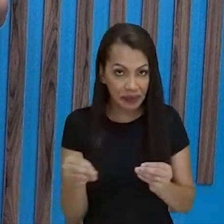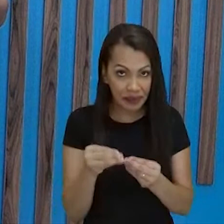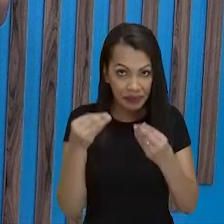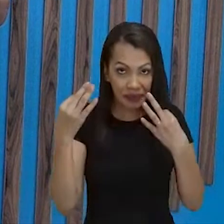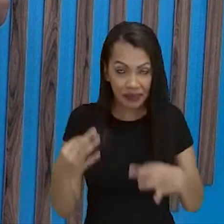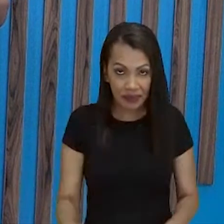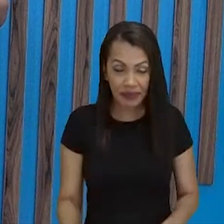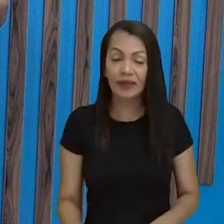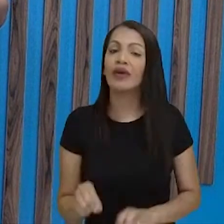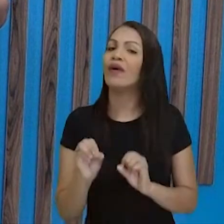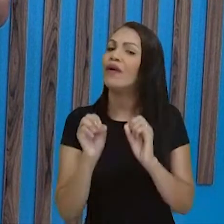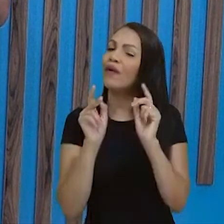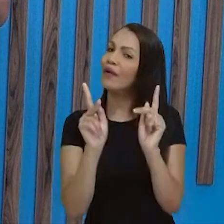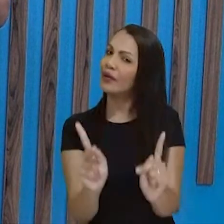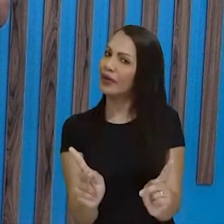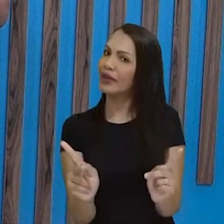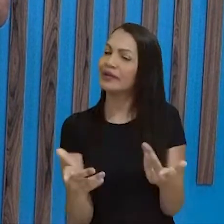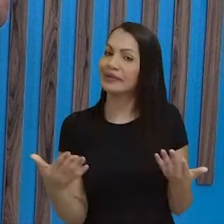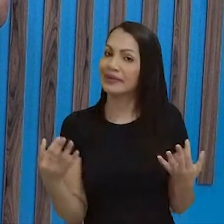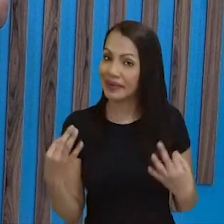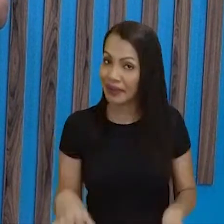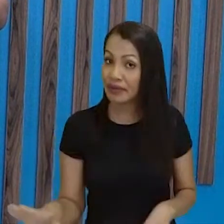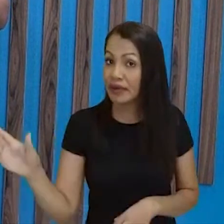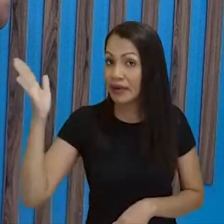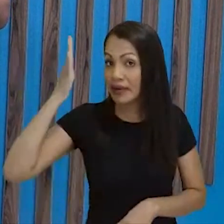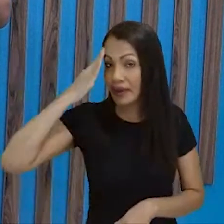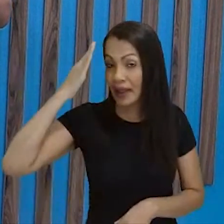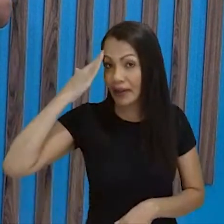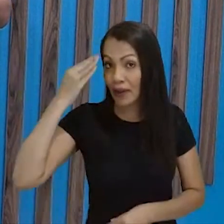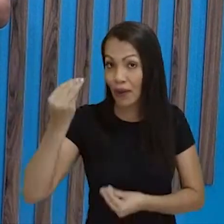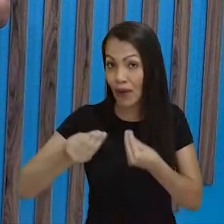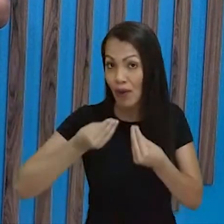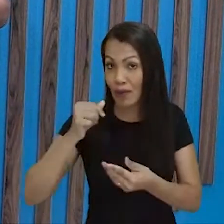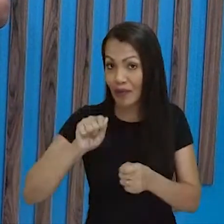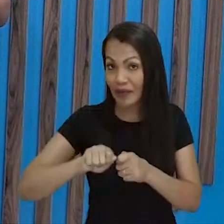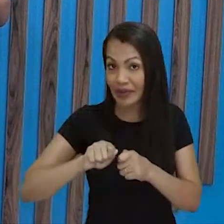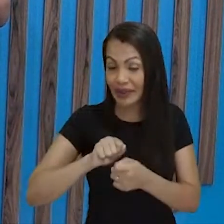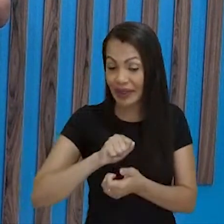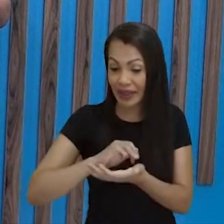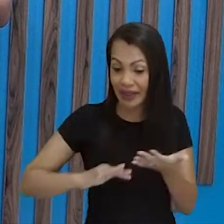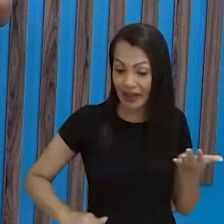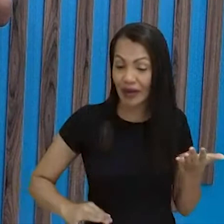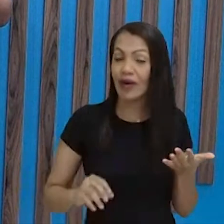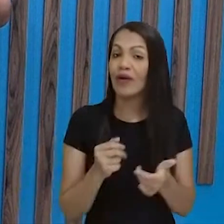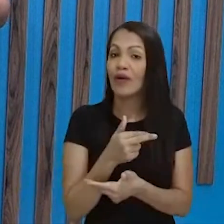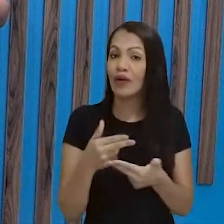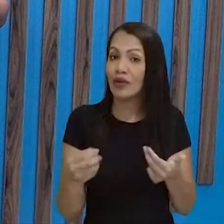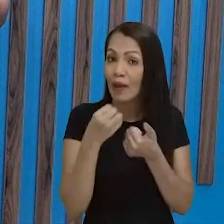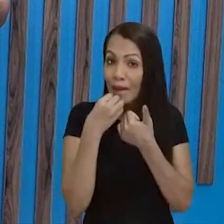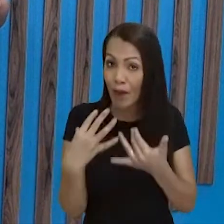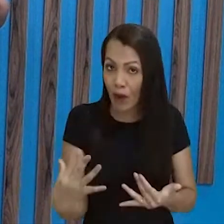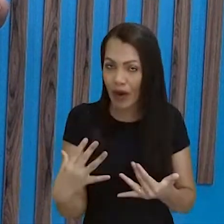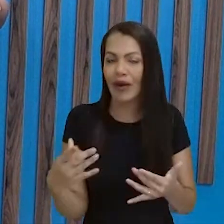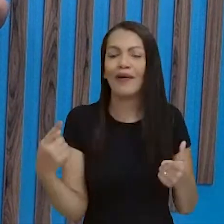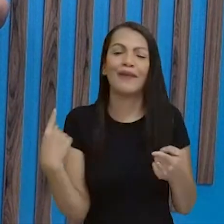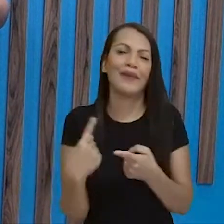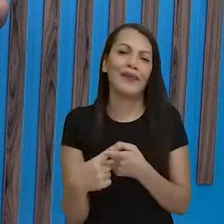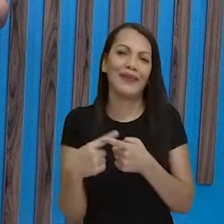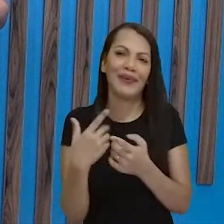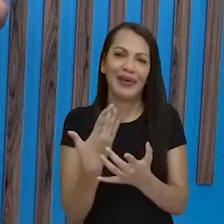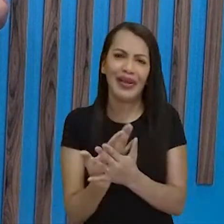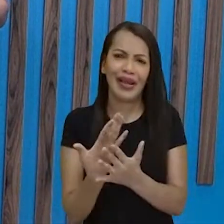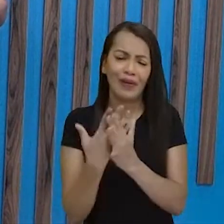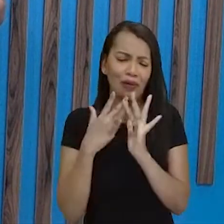livro. Ok? Muito bem, entenderam direitinho? Que coisa boa, porque a nossa aula está chegando